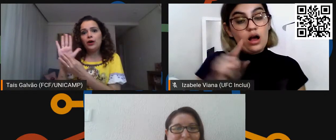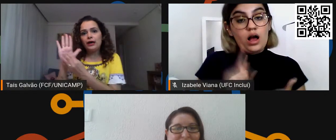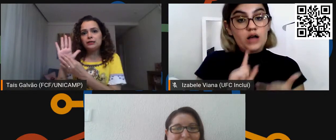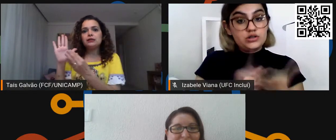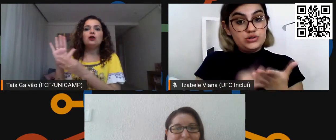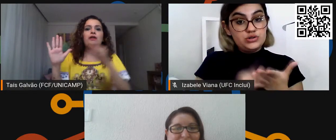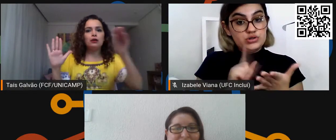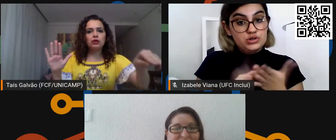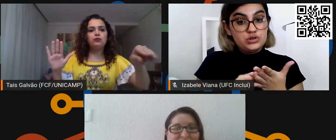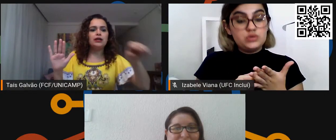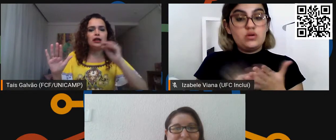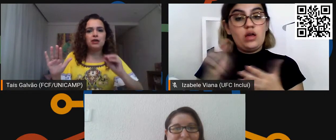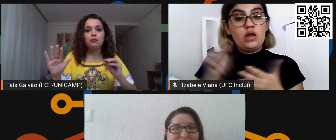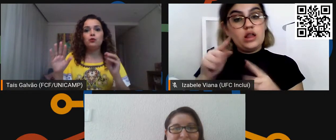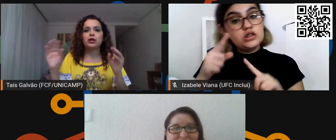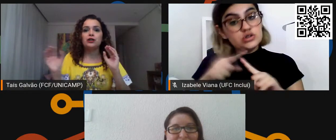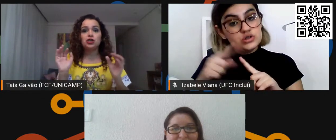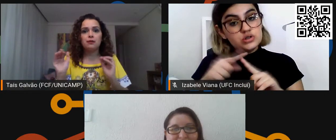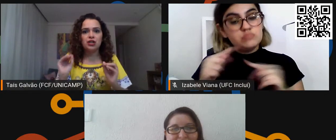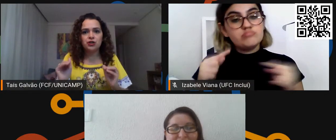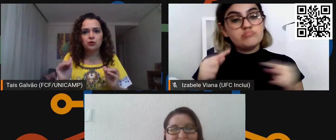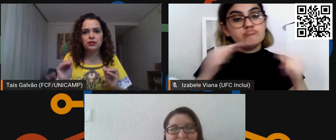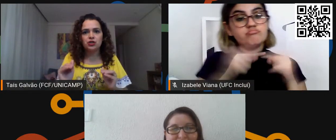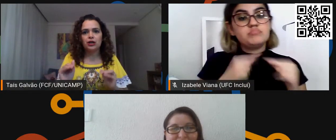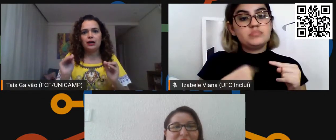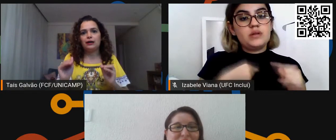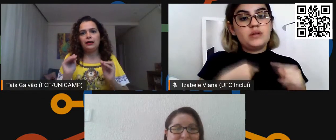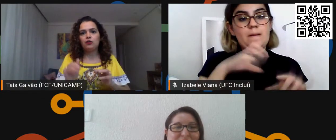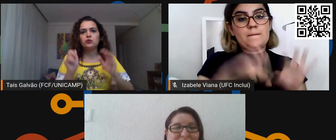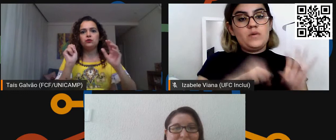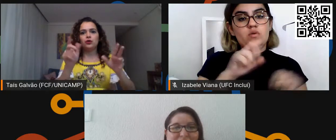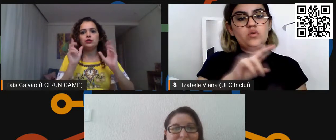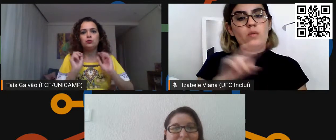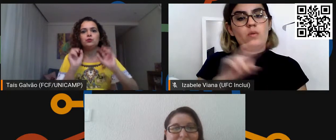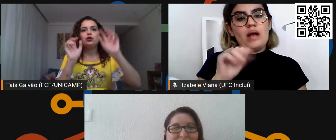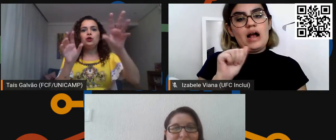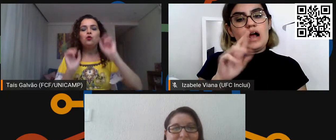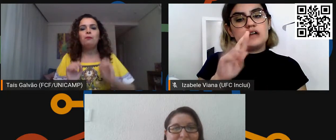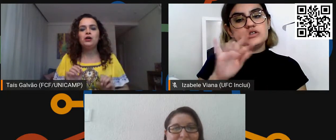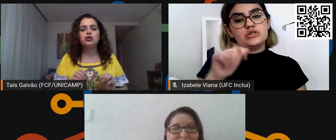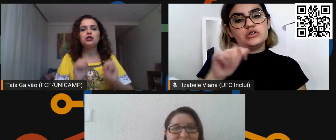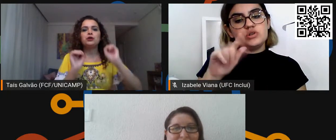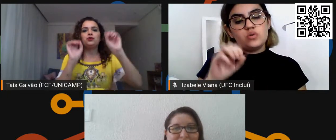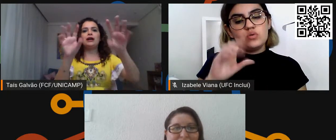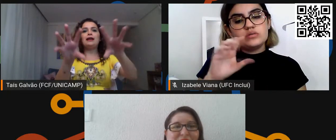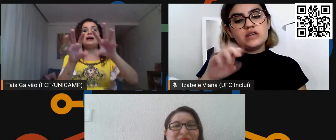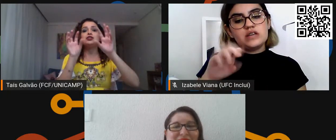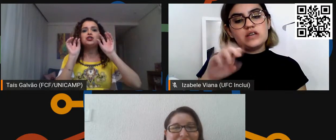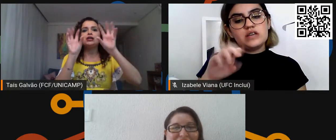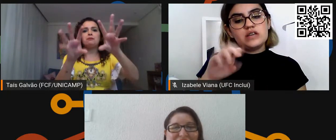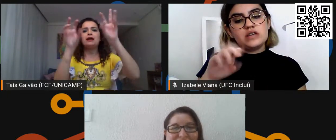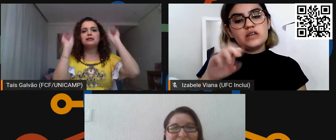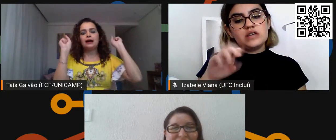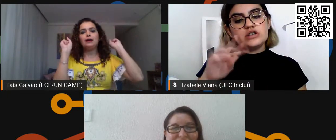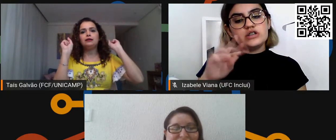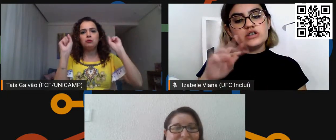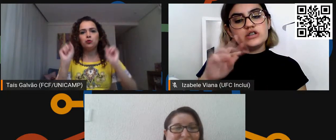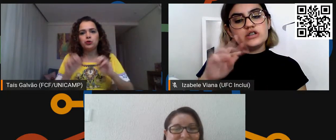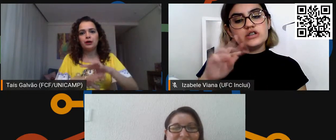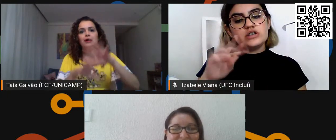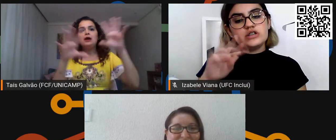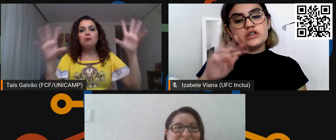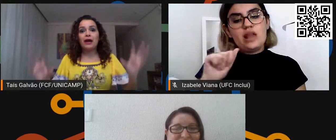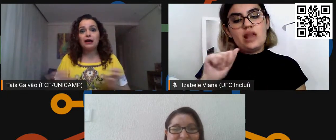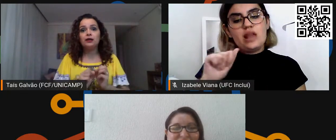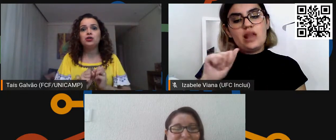tipo esse que eu quero que venha na minha busca, que a gente chama de artigo sentinela, né? Como se fosse um peixinho que fica lá e a gente tem que pescar ele